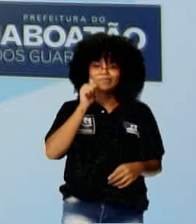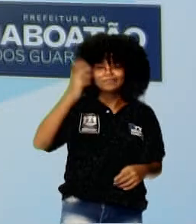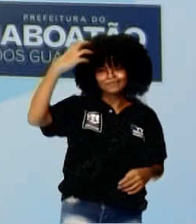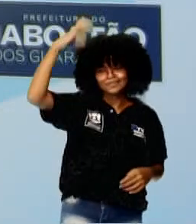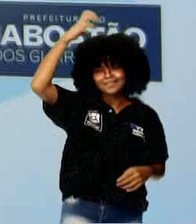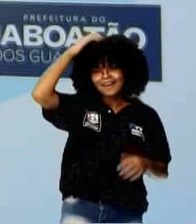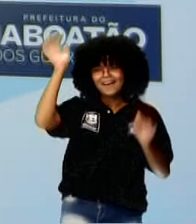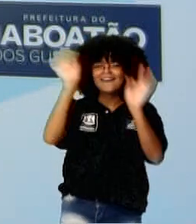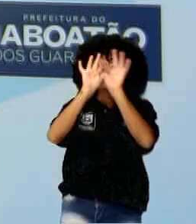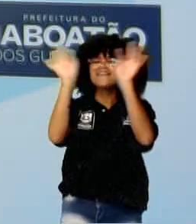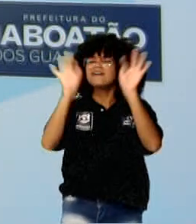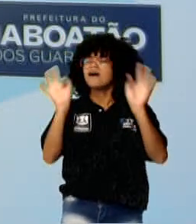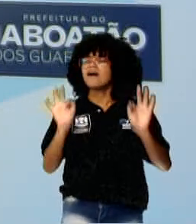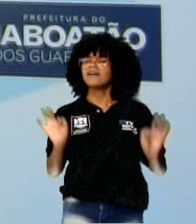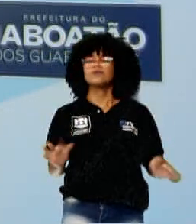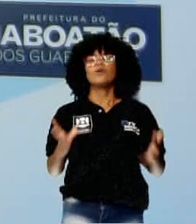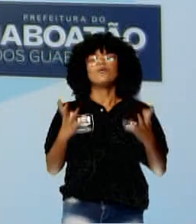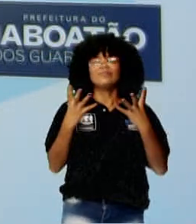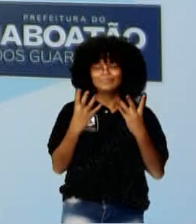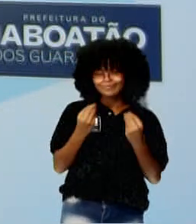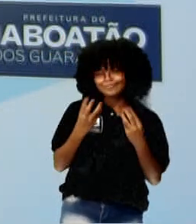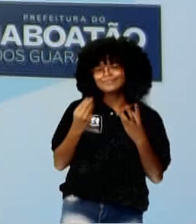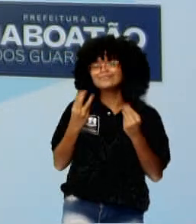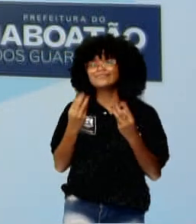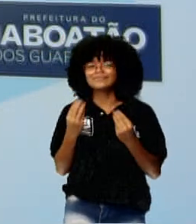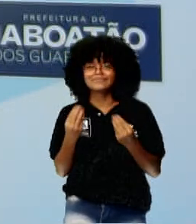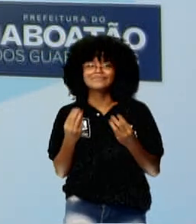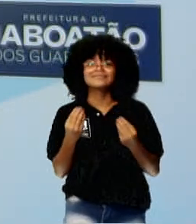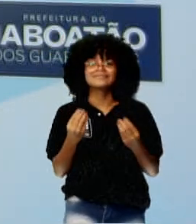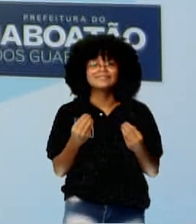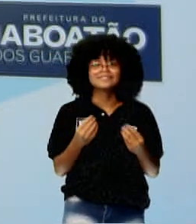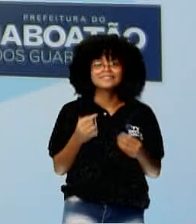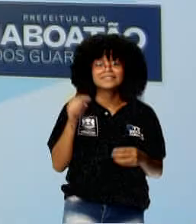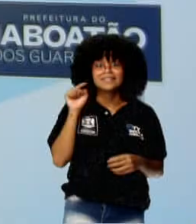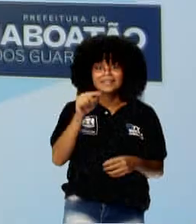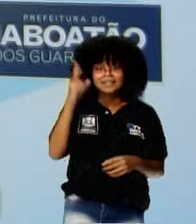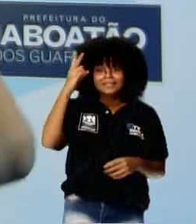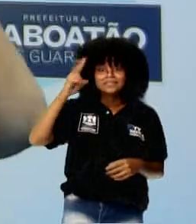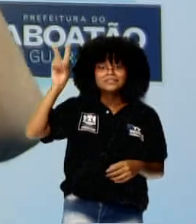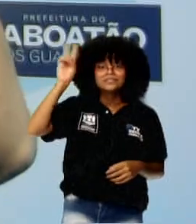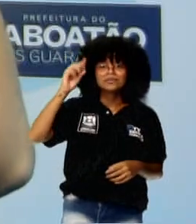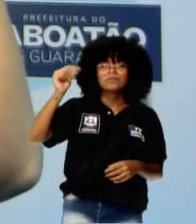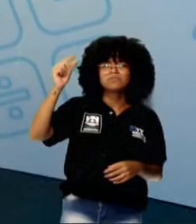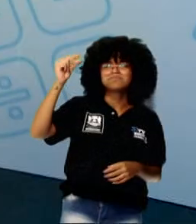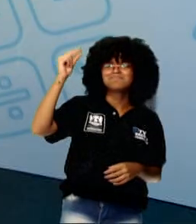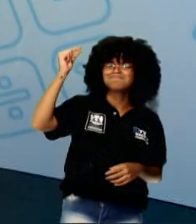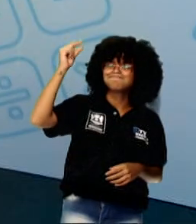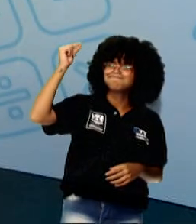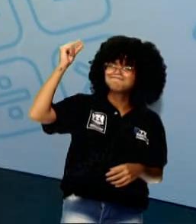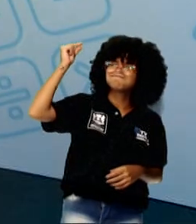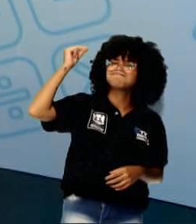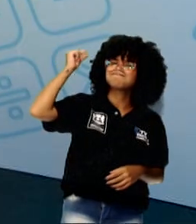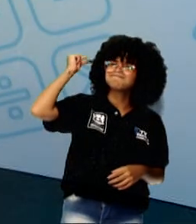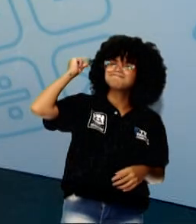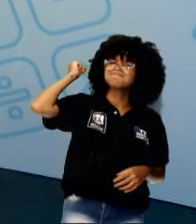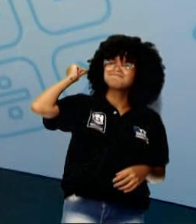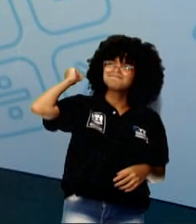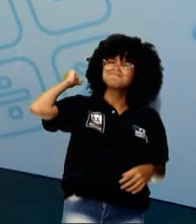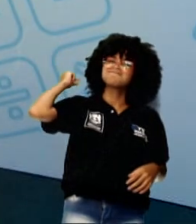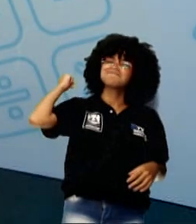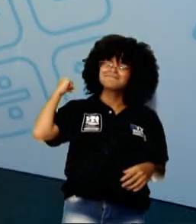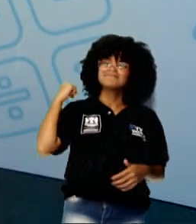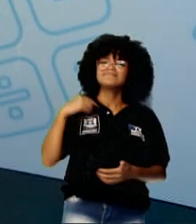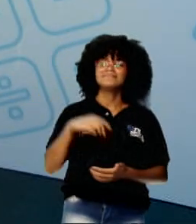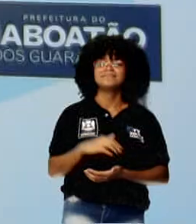viveram felizes por muitos e muitos anos. Essa história se passou em muito tempo atrás, um tempo